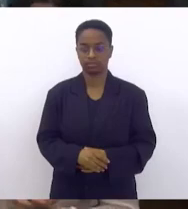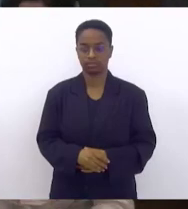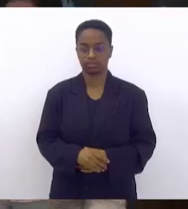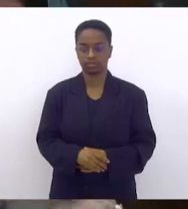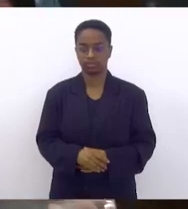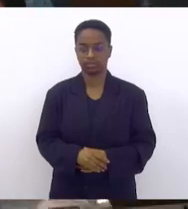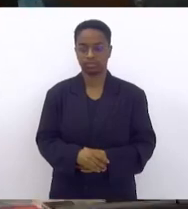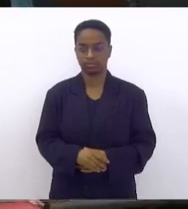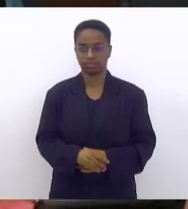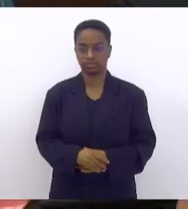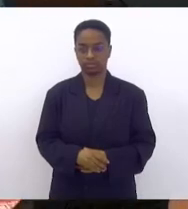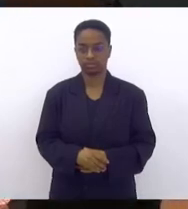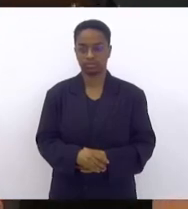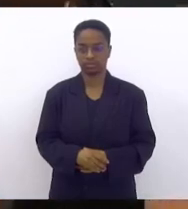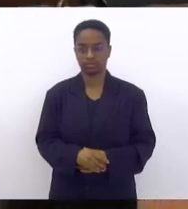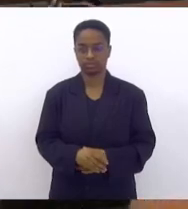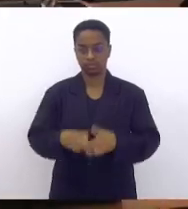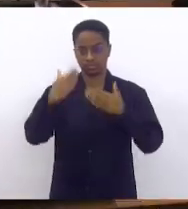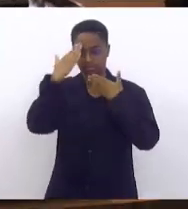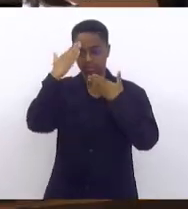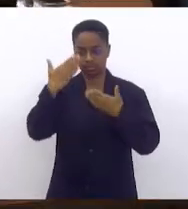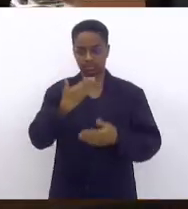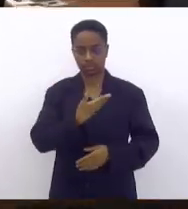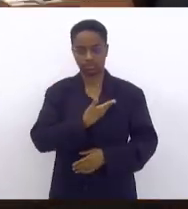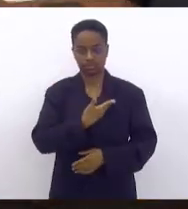Obrigada, companheiro Sandrão.